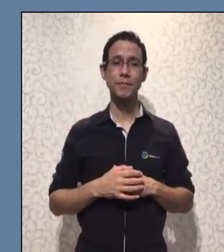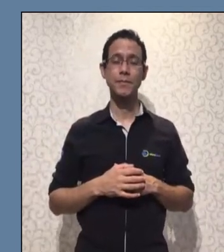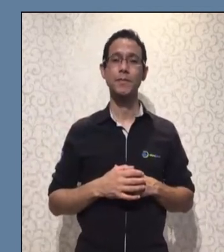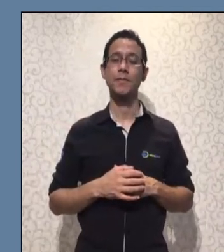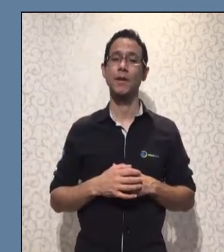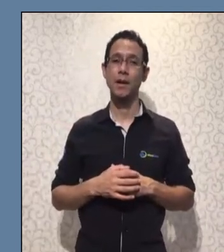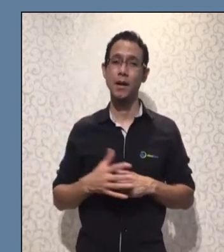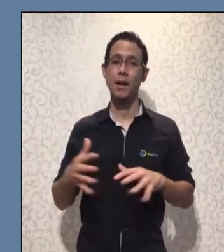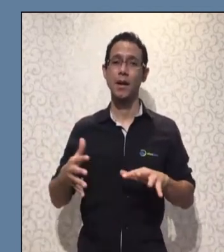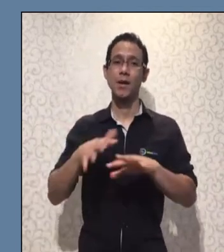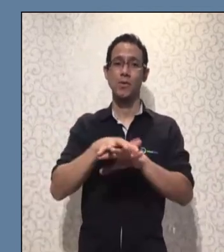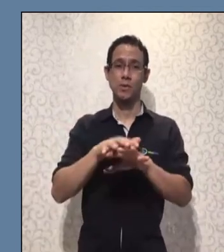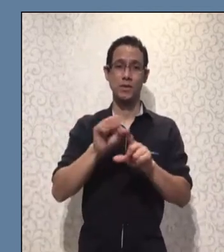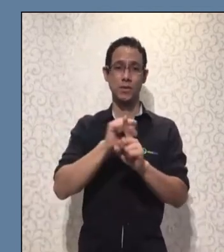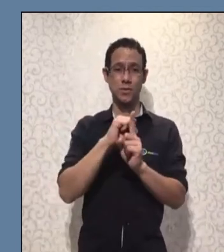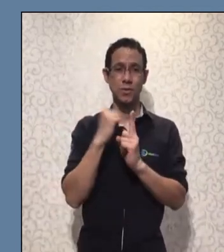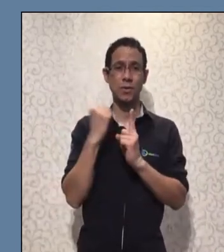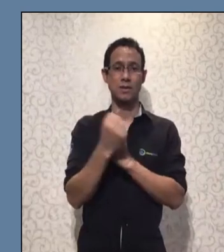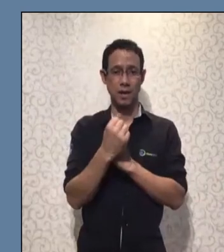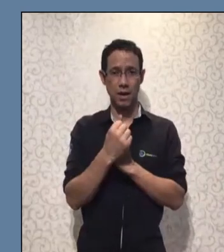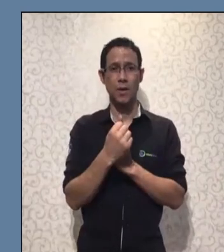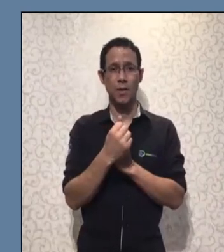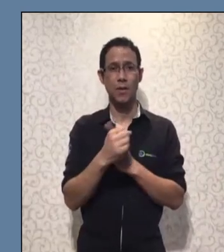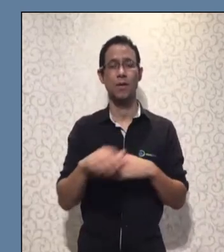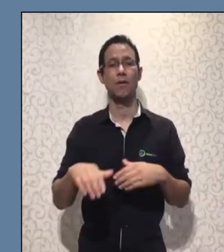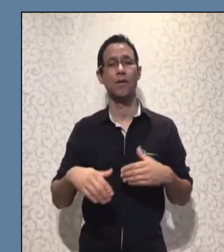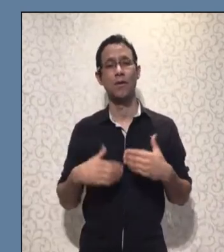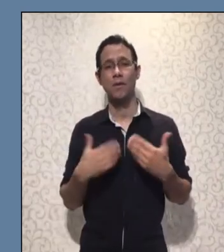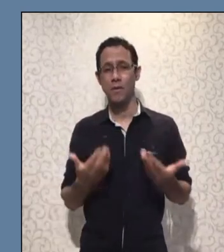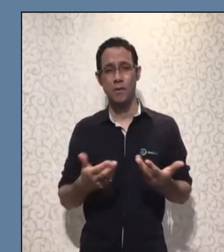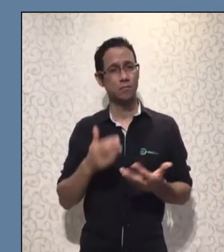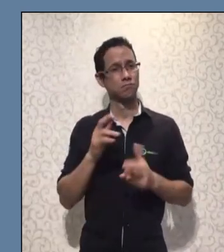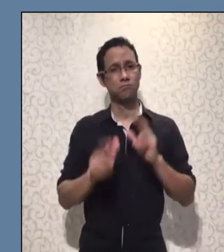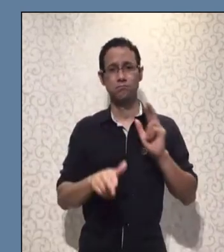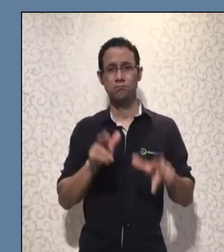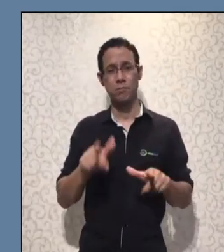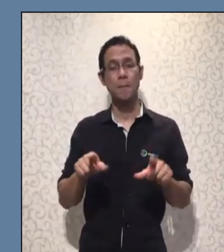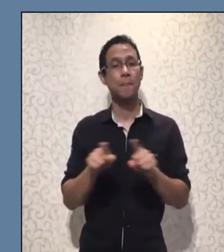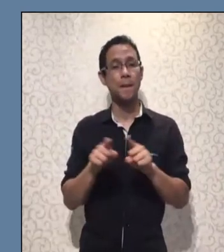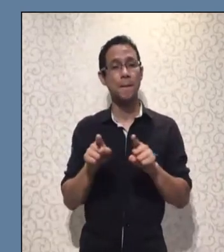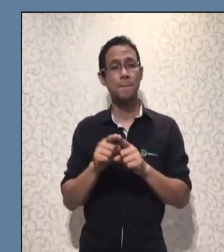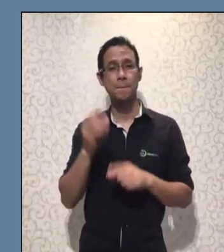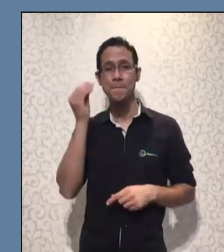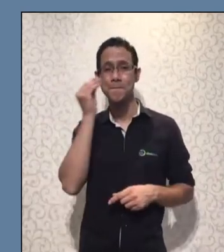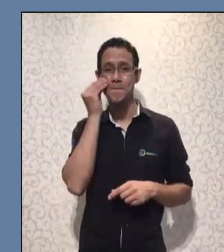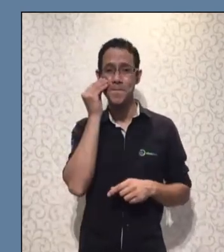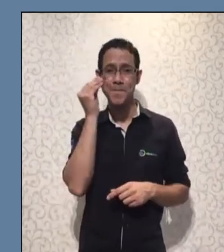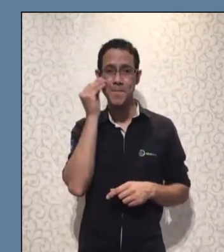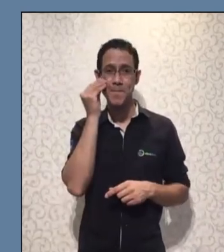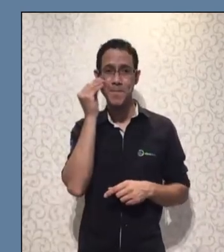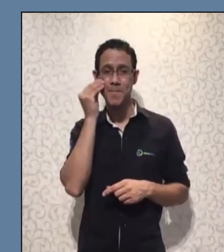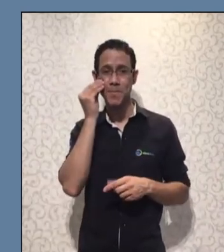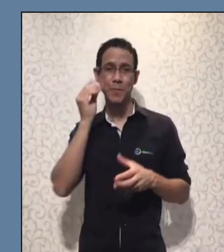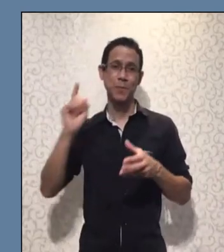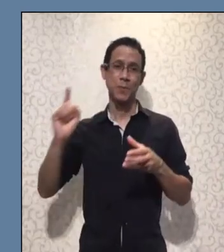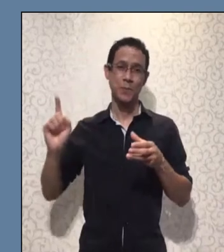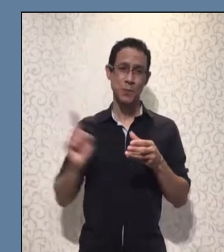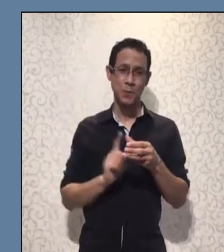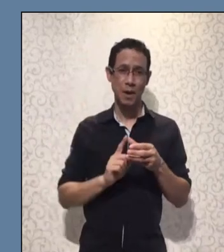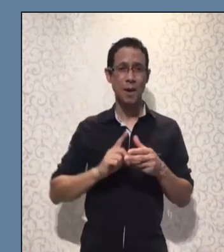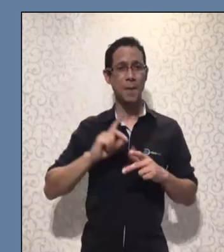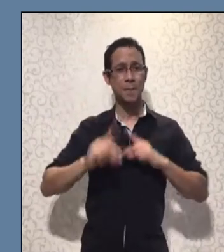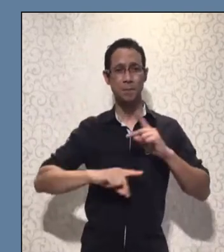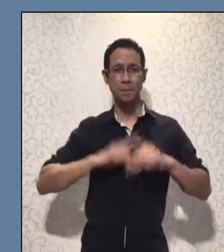inclusão social, enfim, também é uma tentativa de incluir o público em geral no